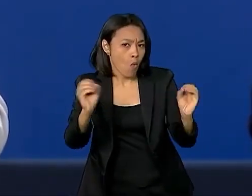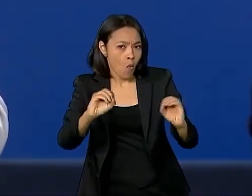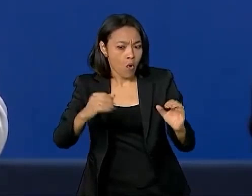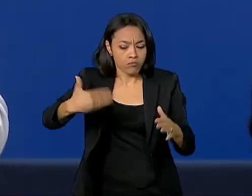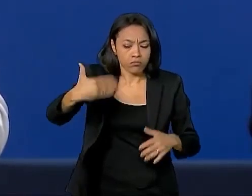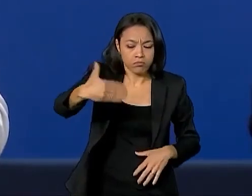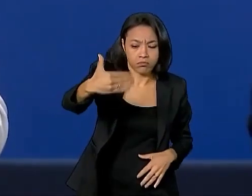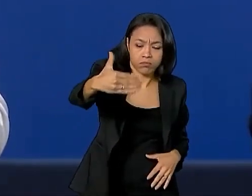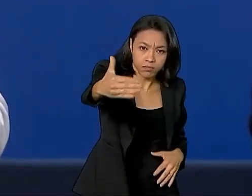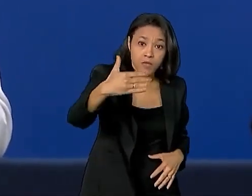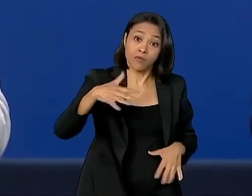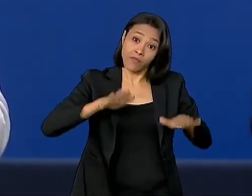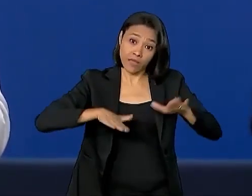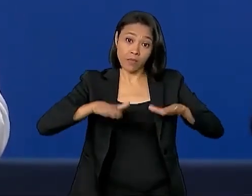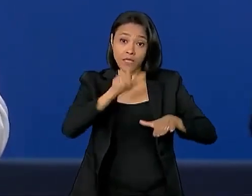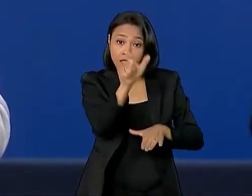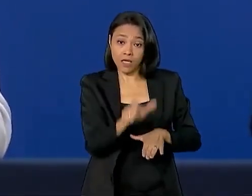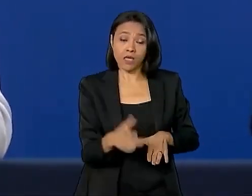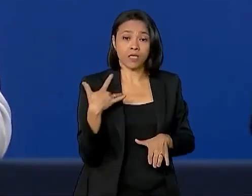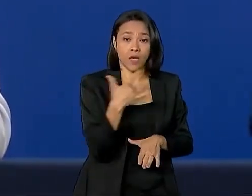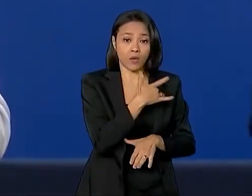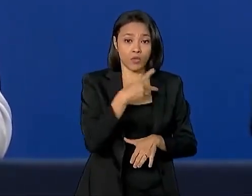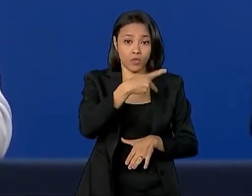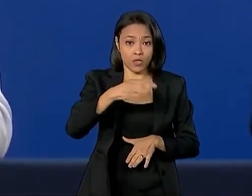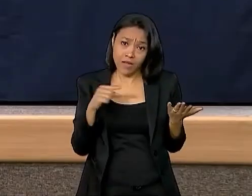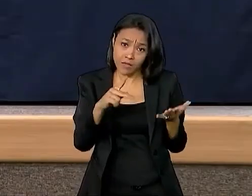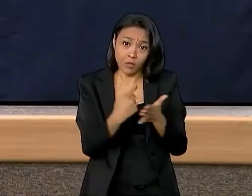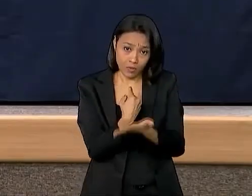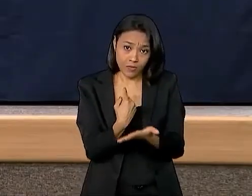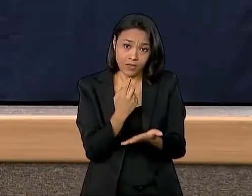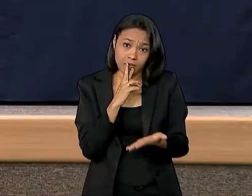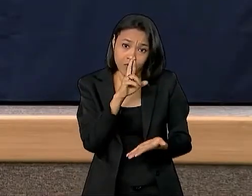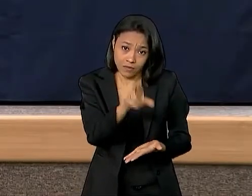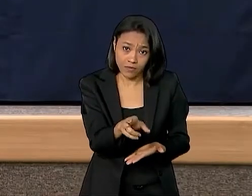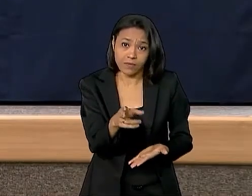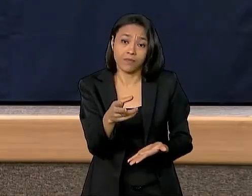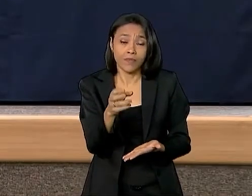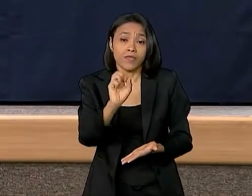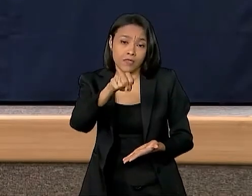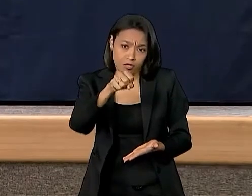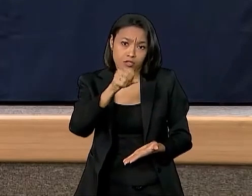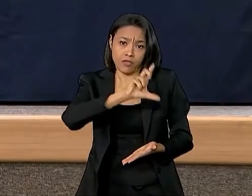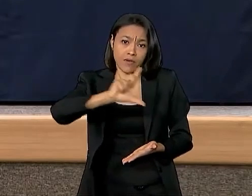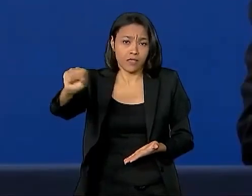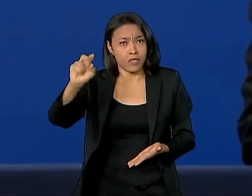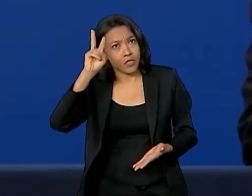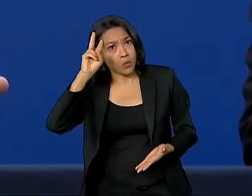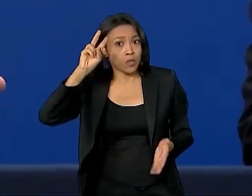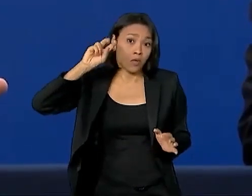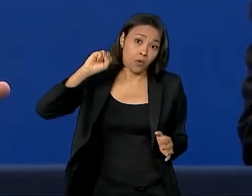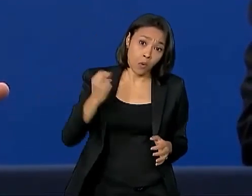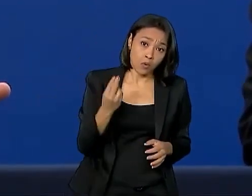que dependendo da evolução do presidente, ele deverá ter alta no começo da semana. Ele estará de alta segunda a terça-feira, vai direto